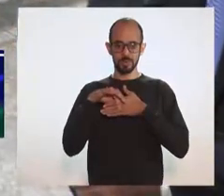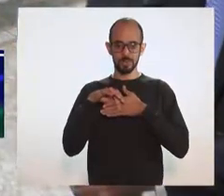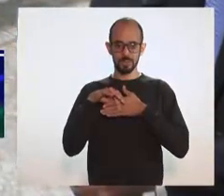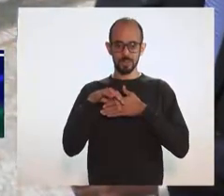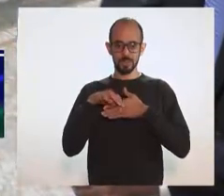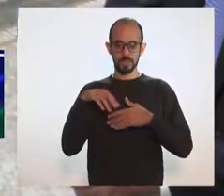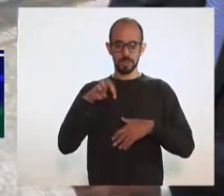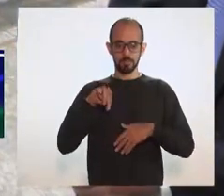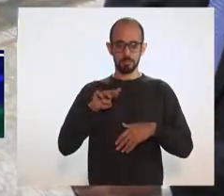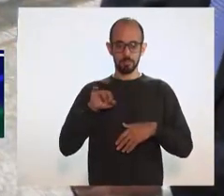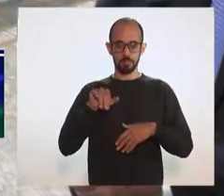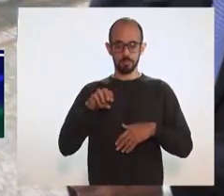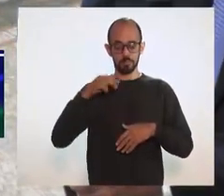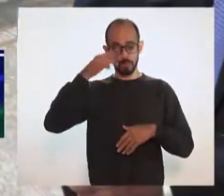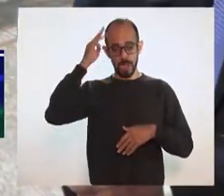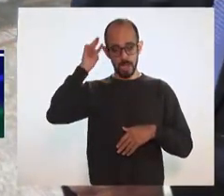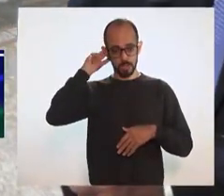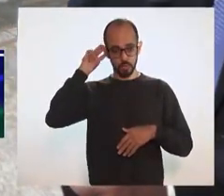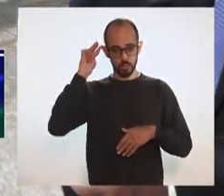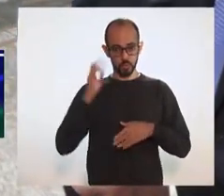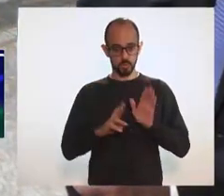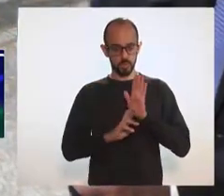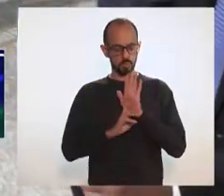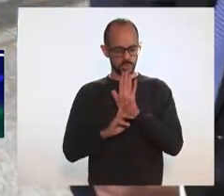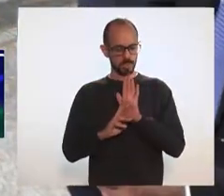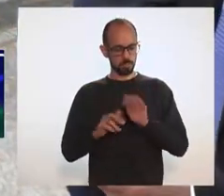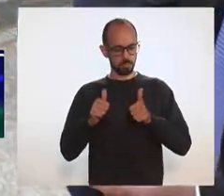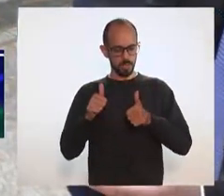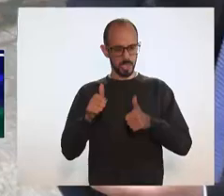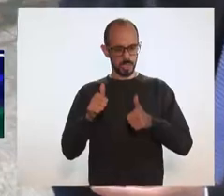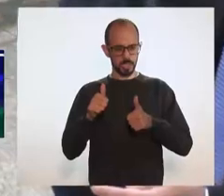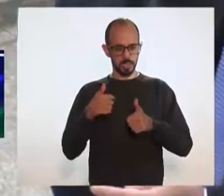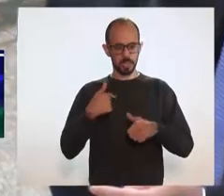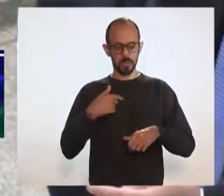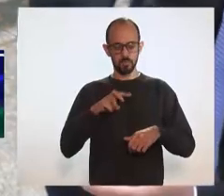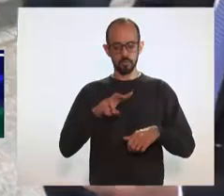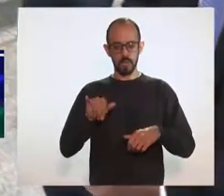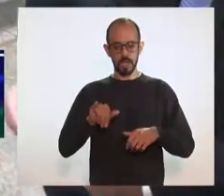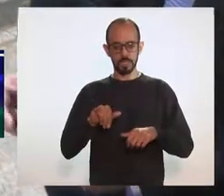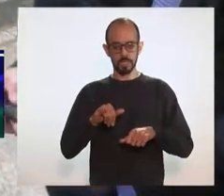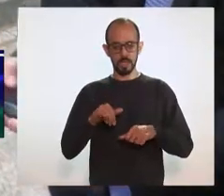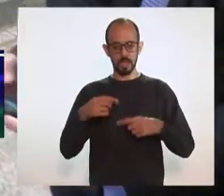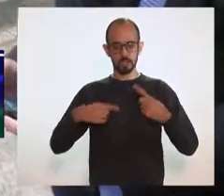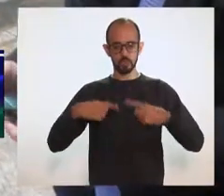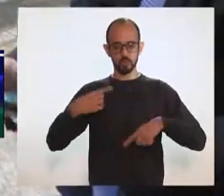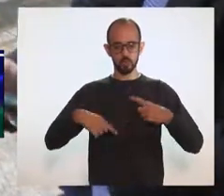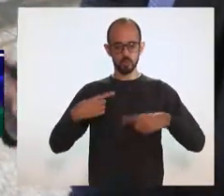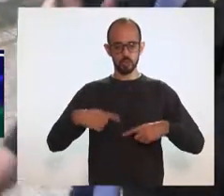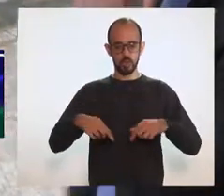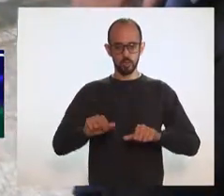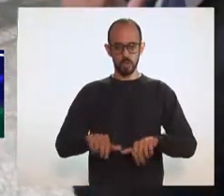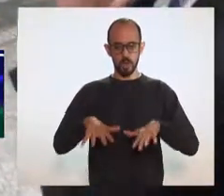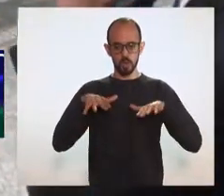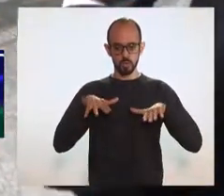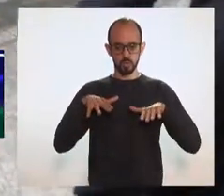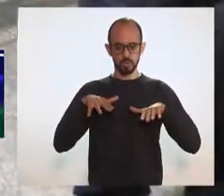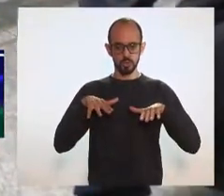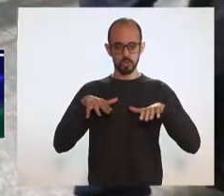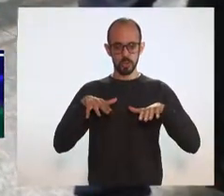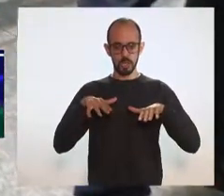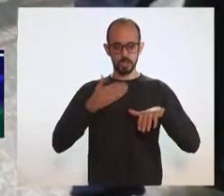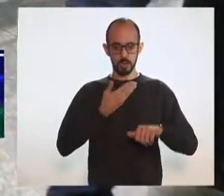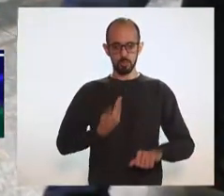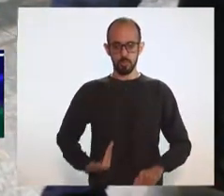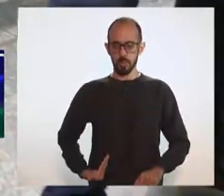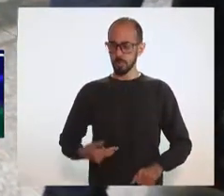Márcio Pacheco, bem representado, vai ter a discussão na audiência pública, então vai ser modificado.